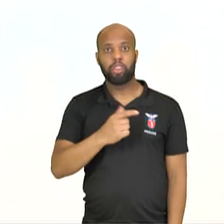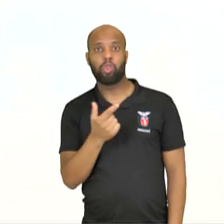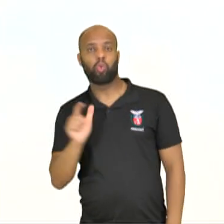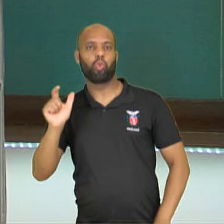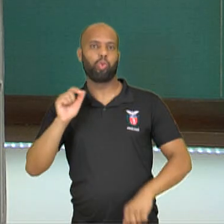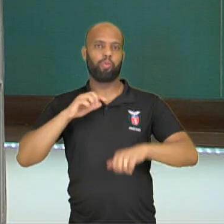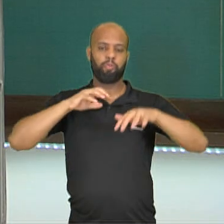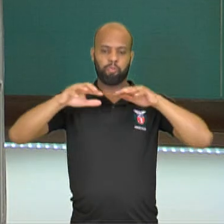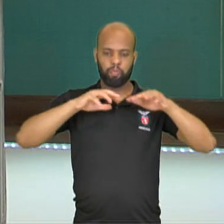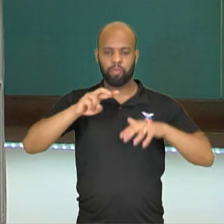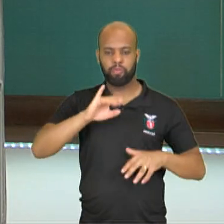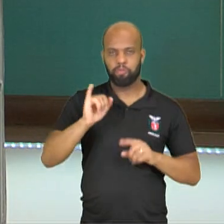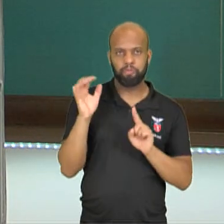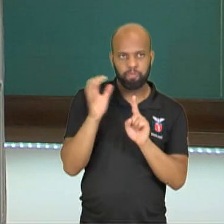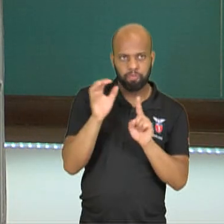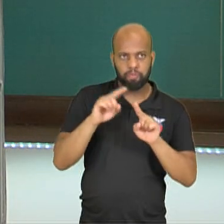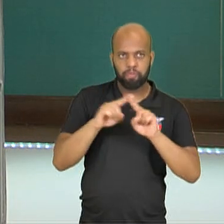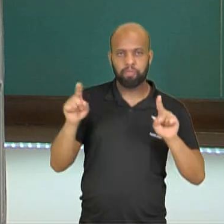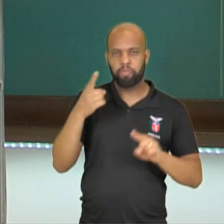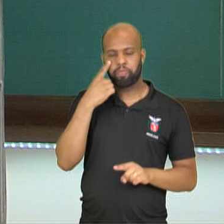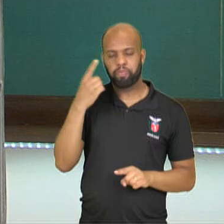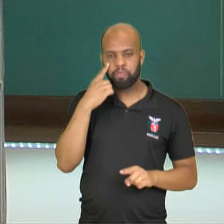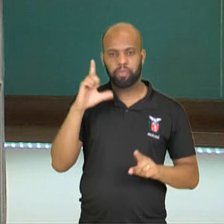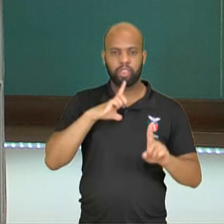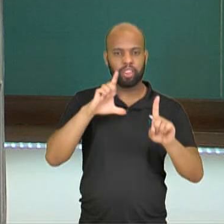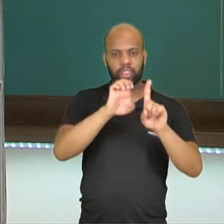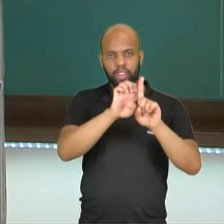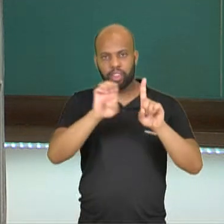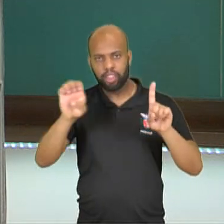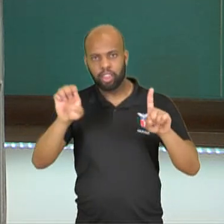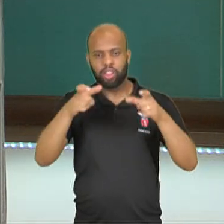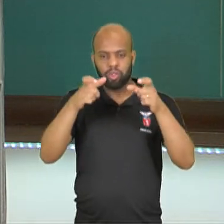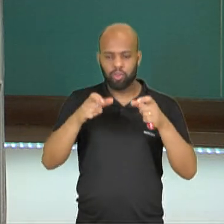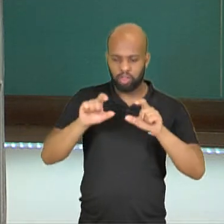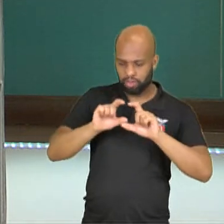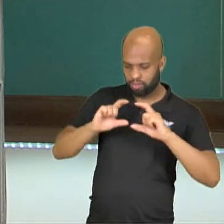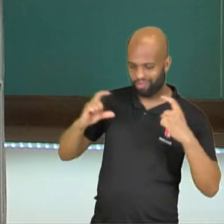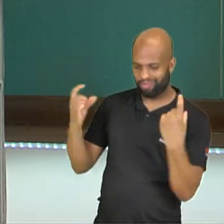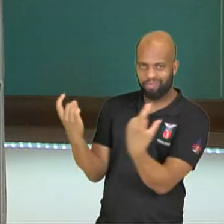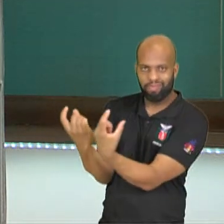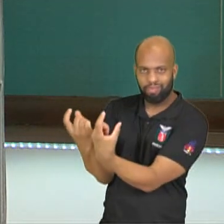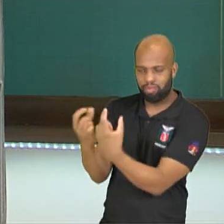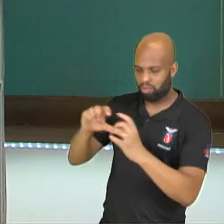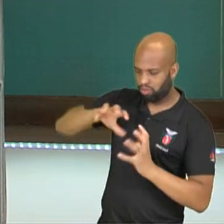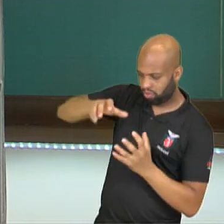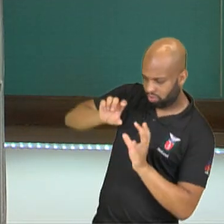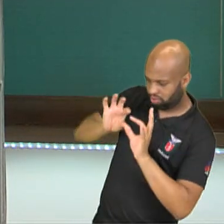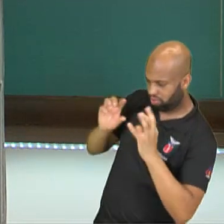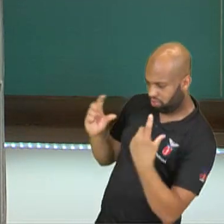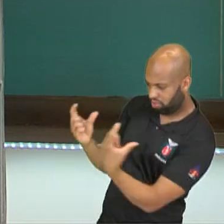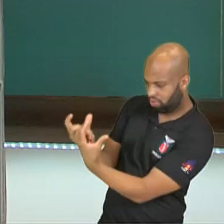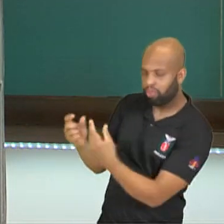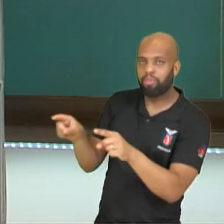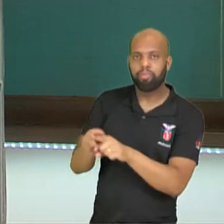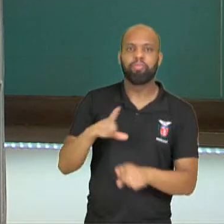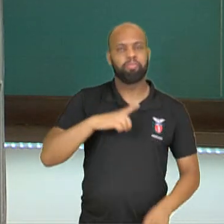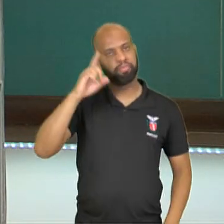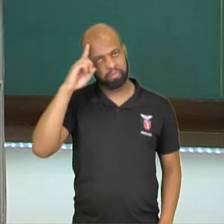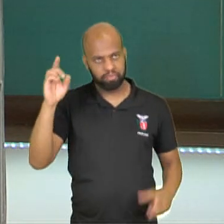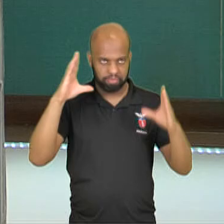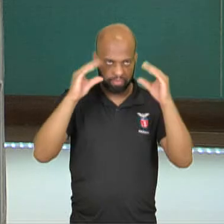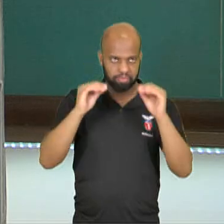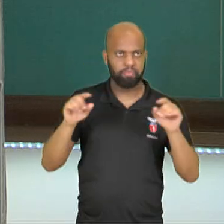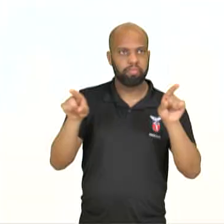Mas observe que nas áreas equatoriais, nas áreas tropicais, nós temos a transição de dias e noites. E aqui eu